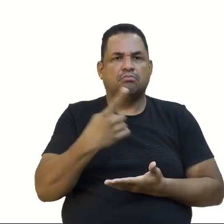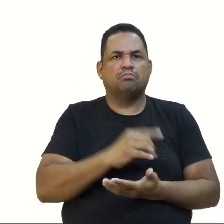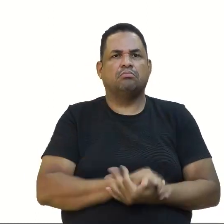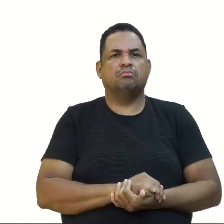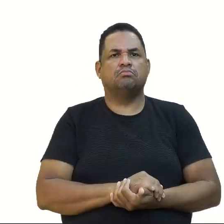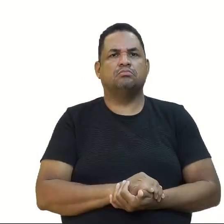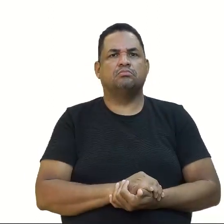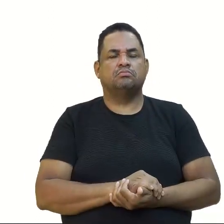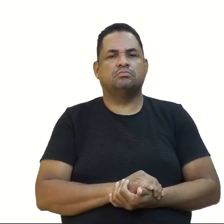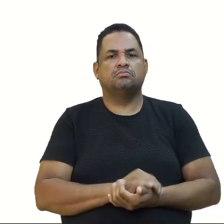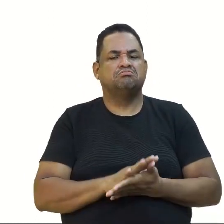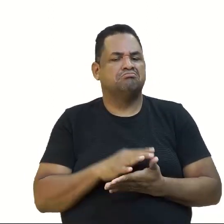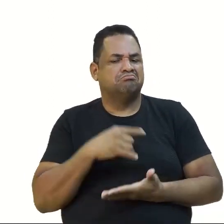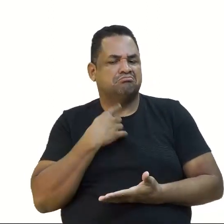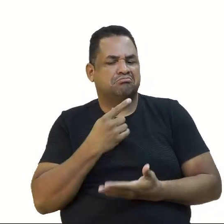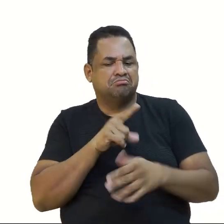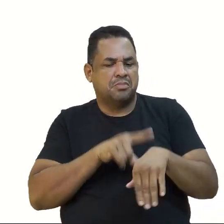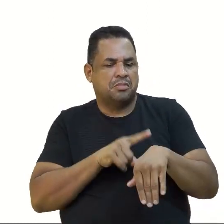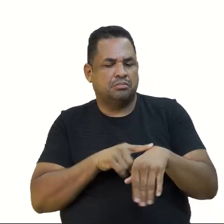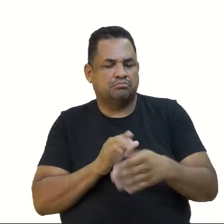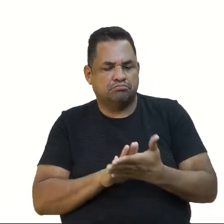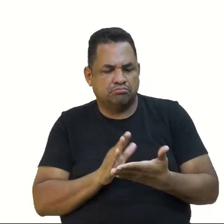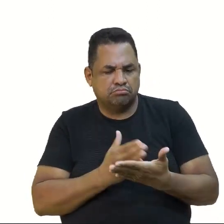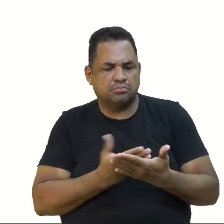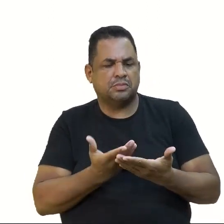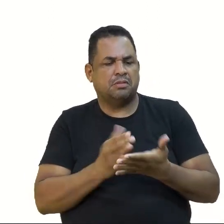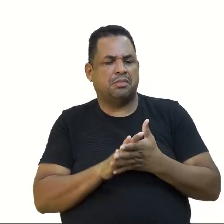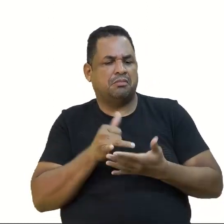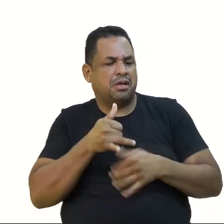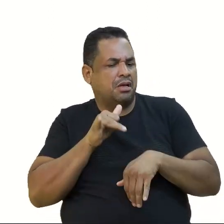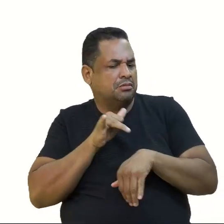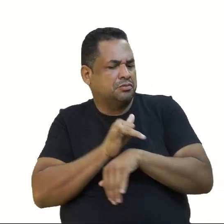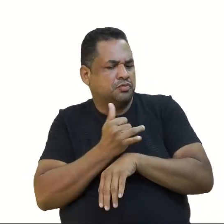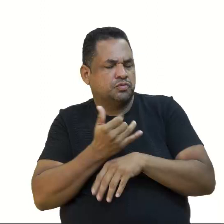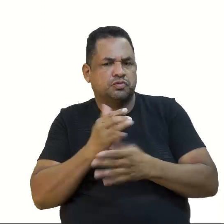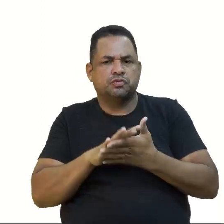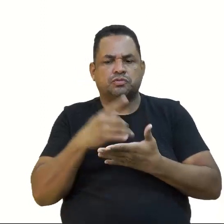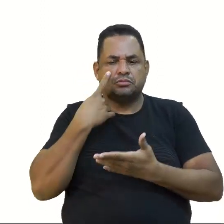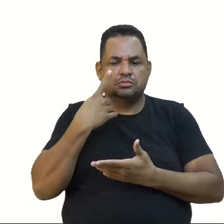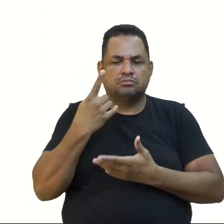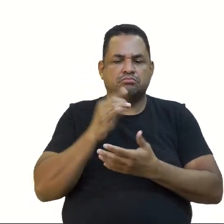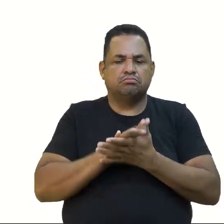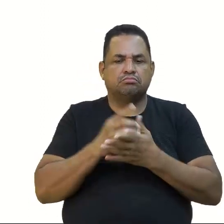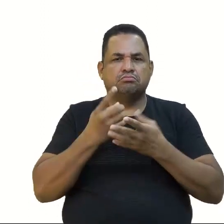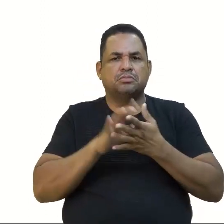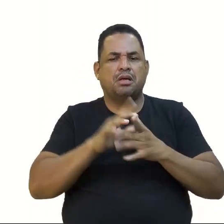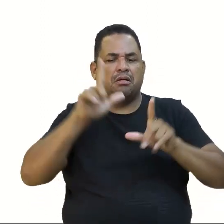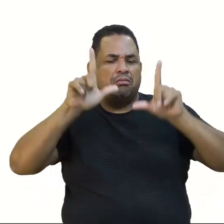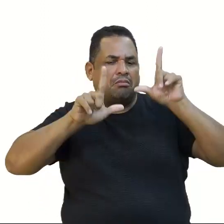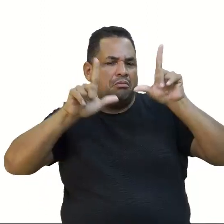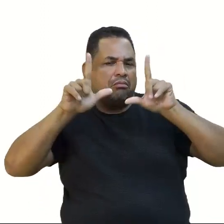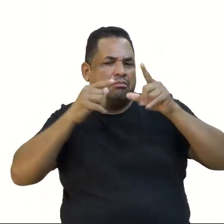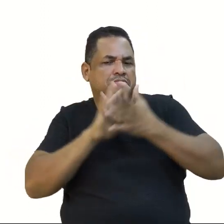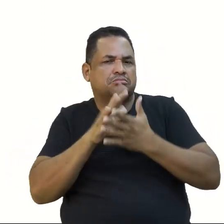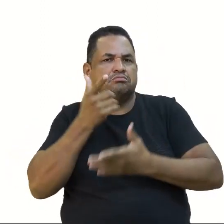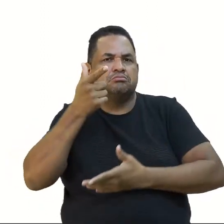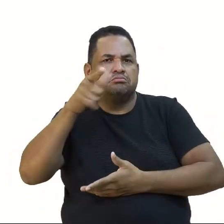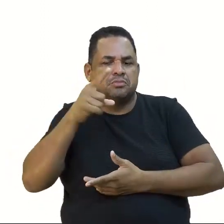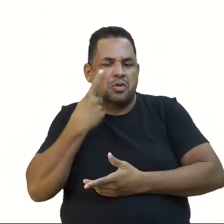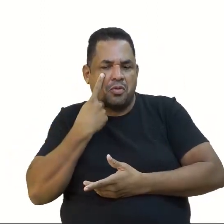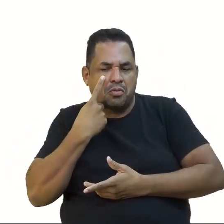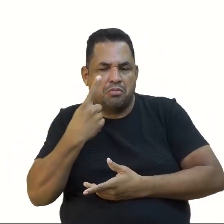não deu tempo, abre de novo no YouTube mais tarde, assiste de novo, dá uma olhadinha lá de forma mais especial,